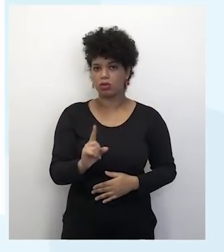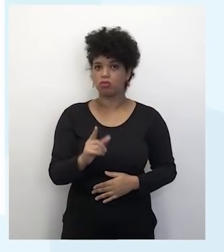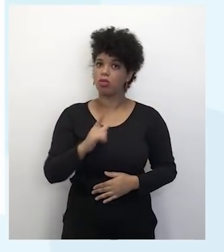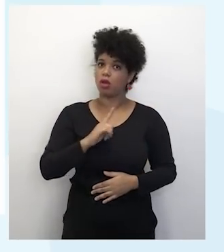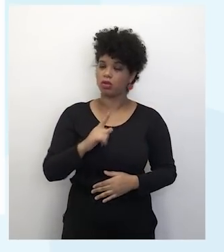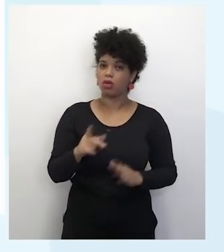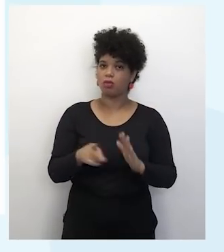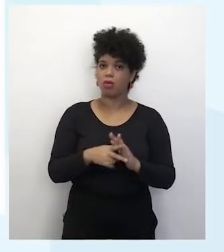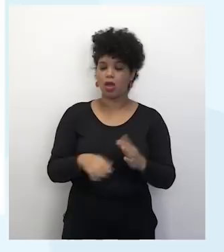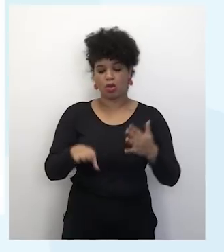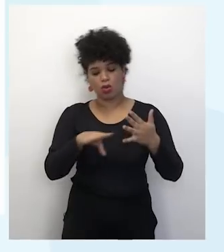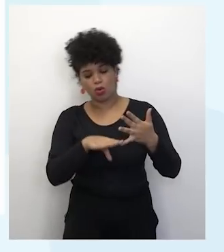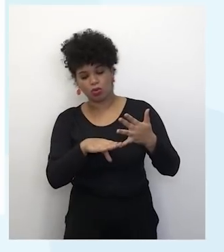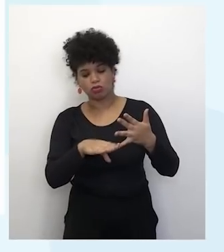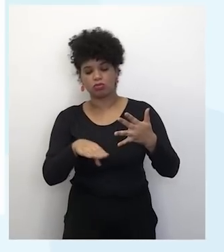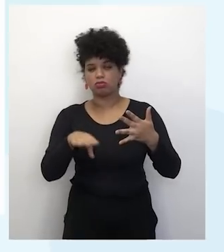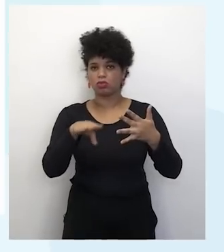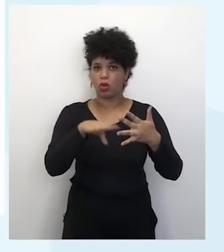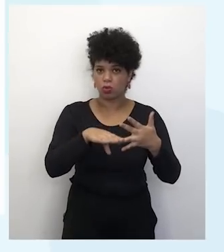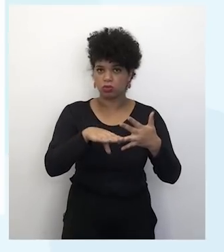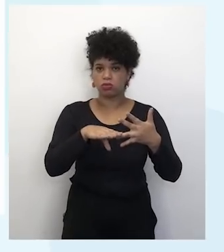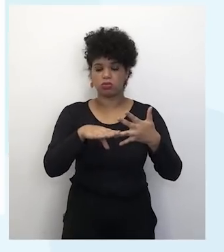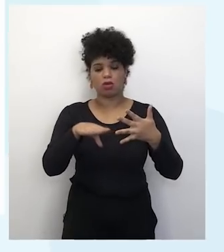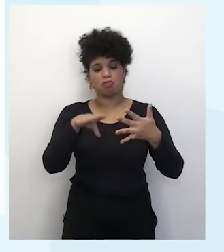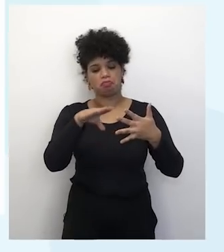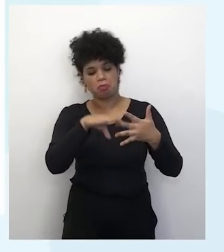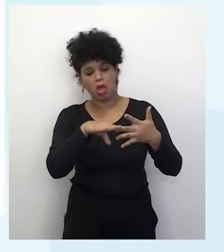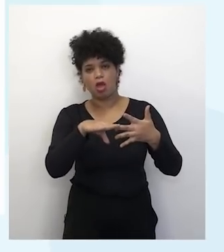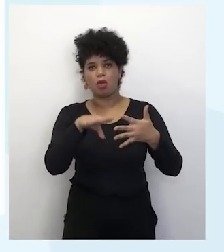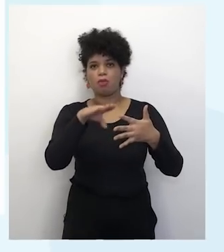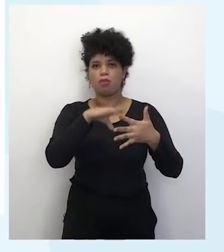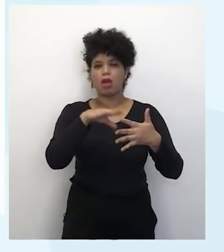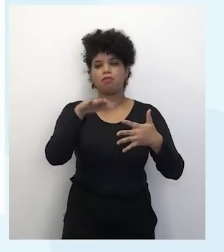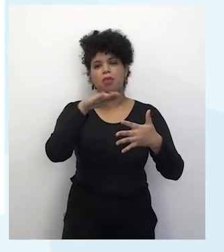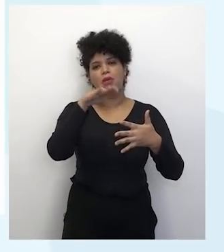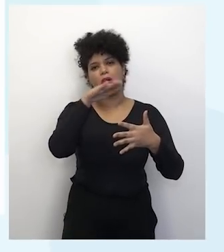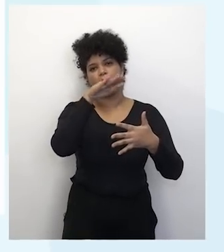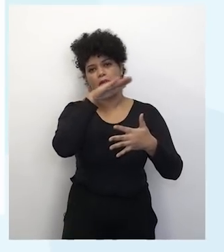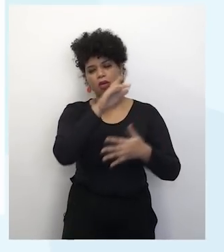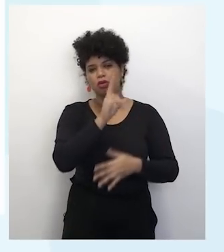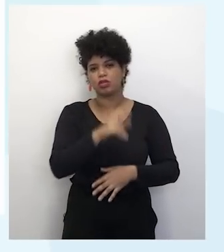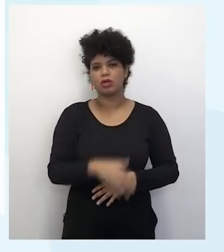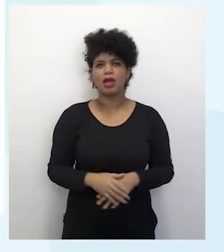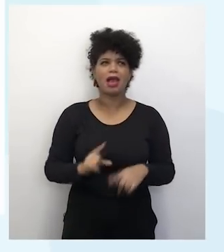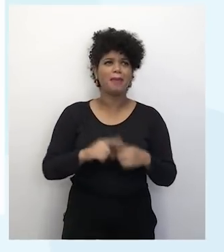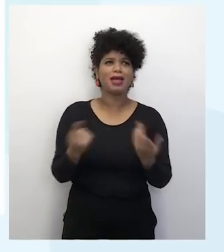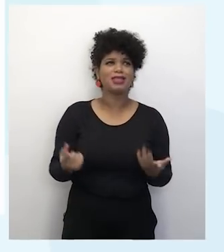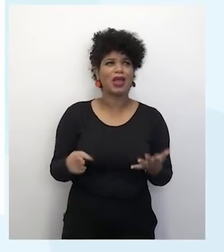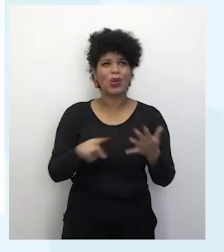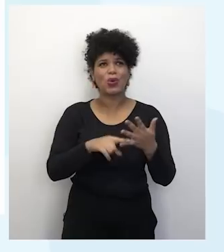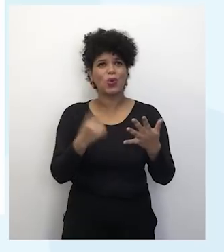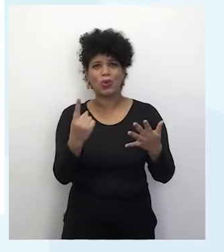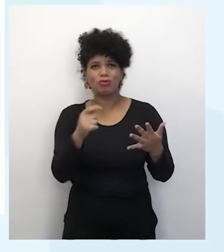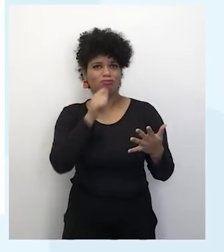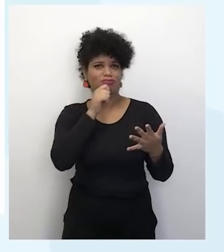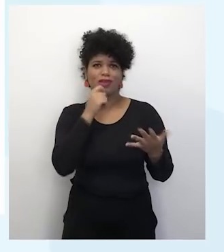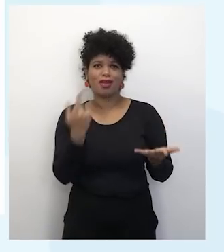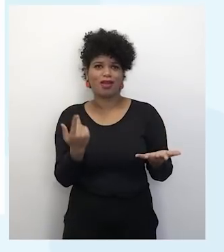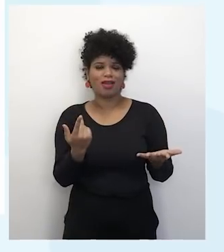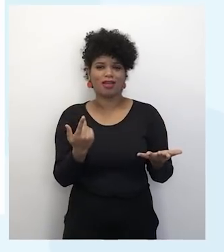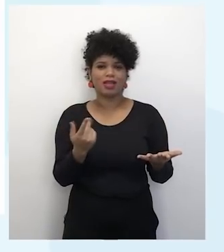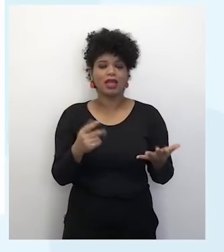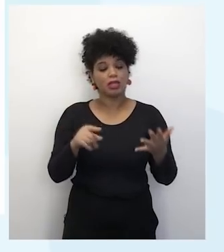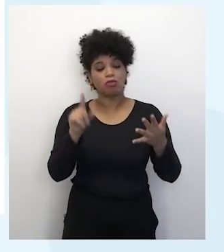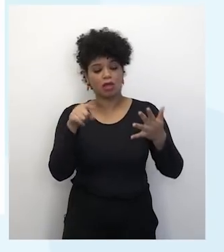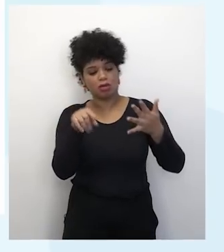o degrau 1, degrau 2, o 3, o 4. Ah, professora, eu não estou nem no 1 e nem no 2. Ok, tem entre